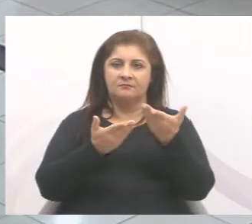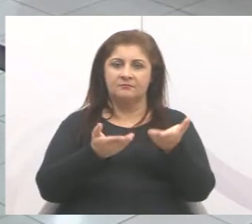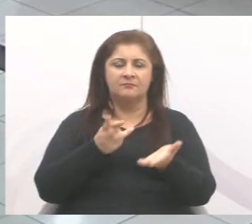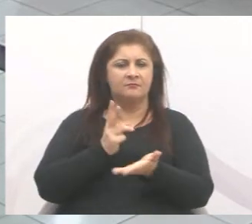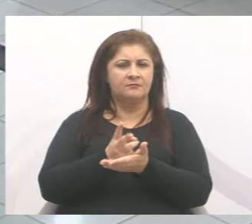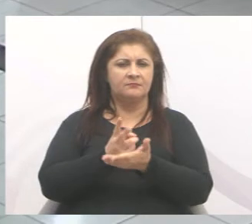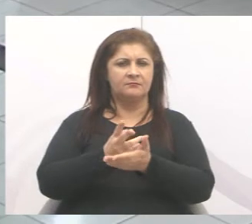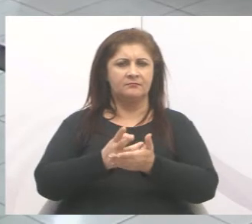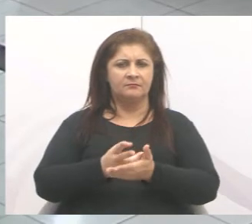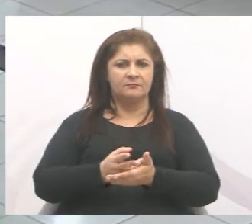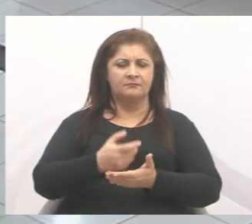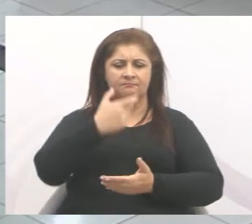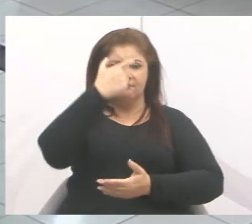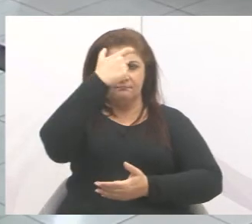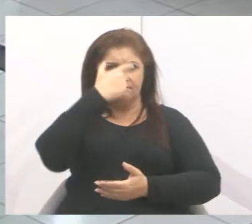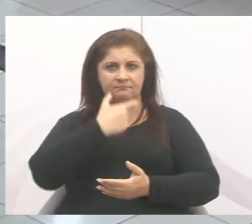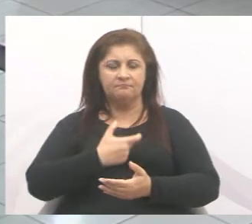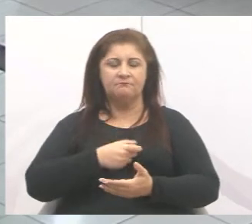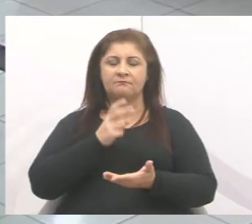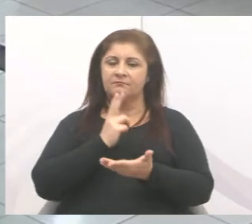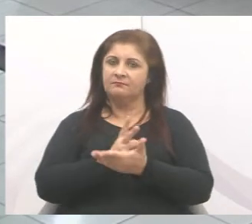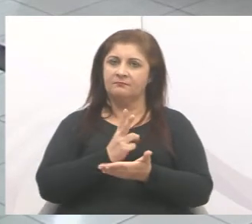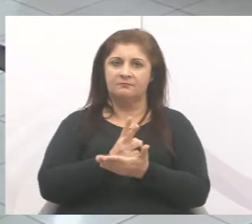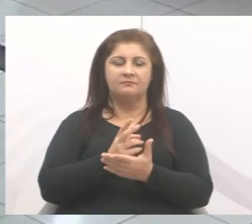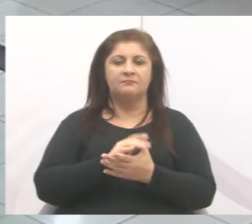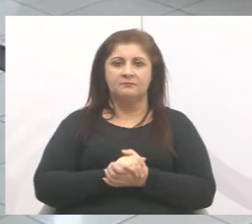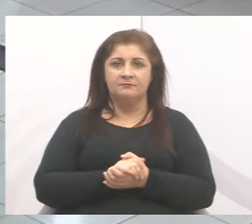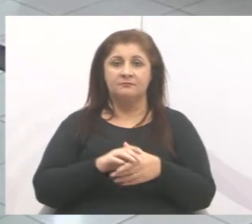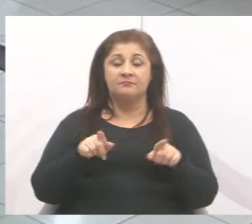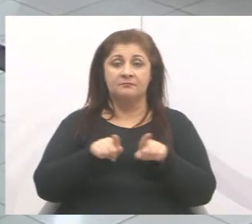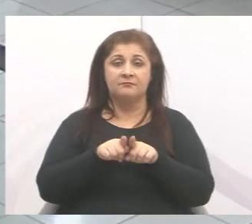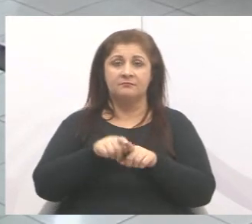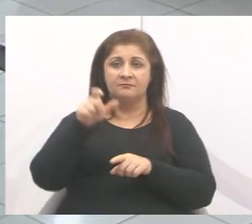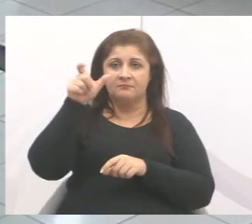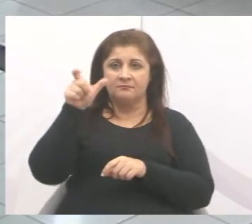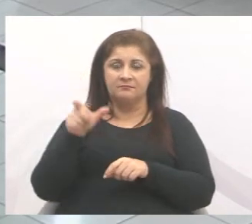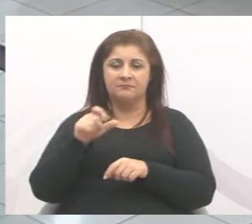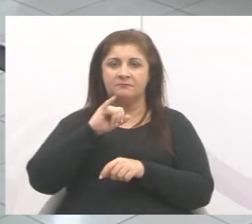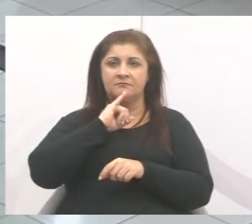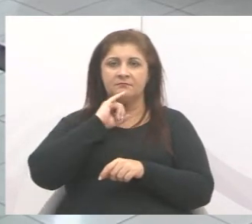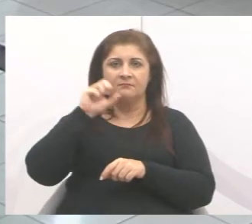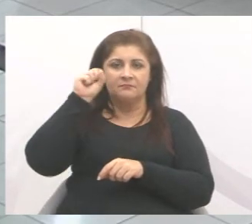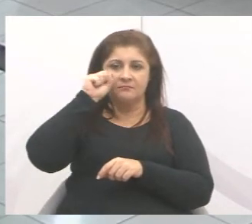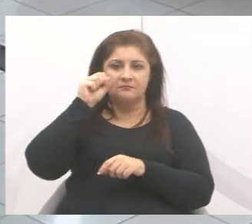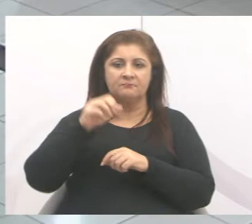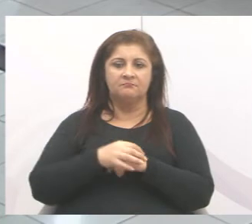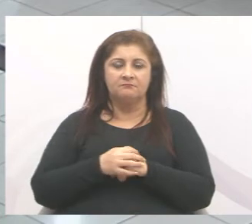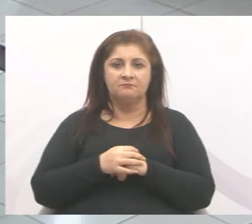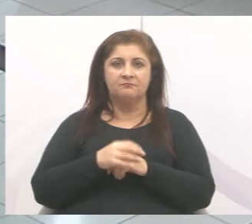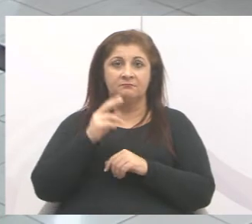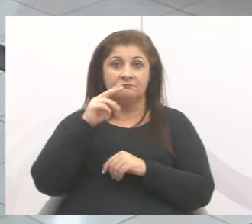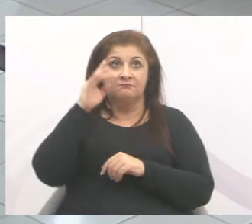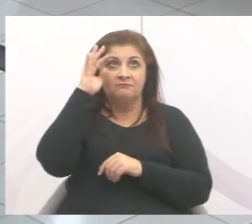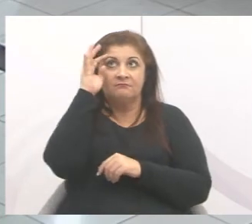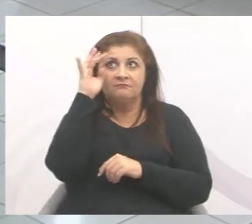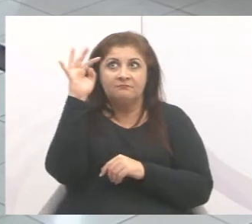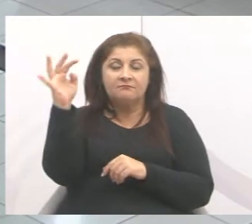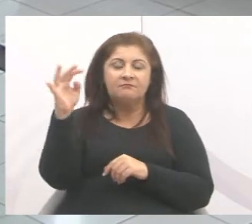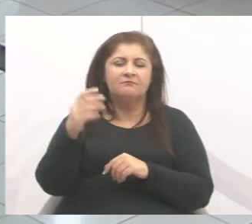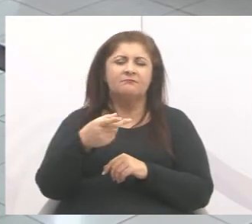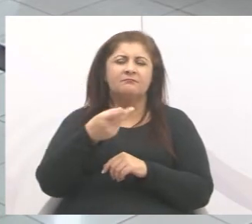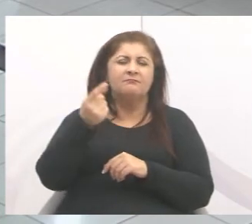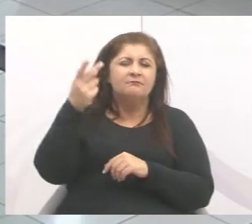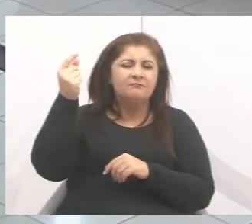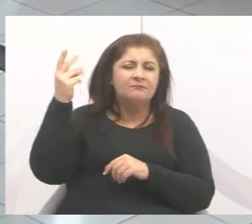muito prestativo, não é? Sempre. E ao prefeito Zé Santana, que, nossa, eu vi aqui, né, o meu sonho, plantei a